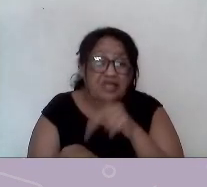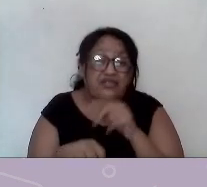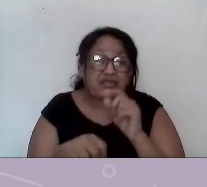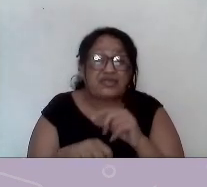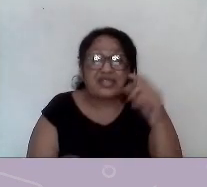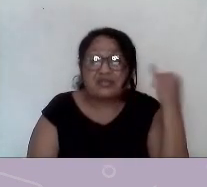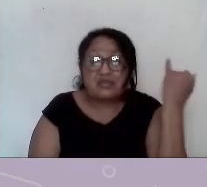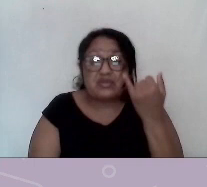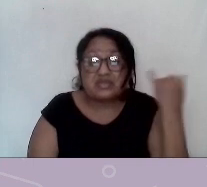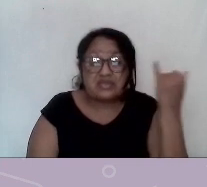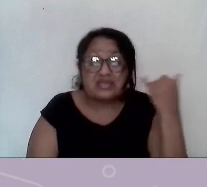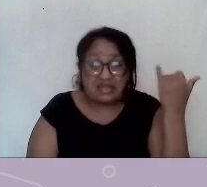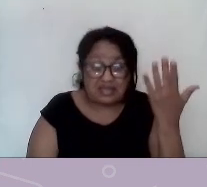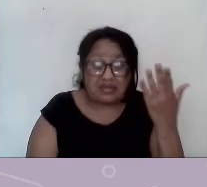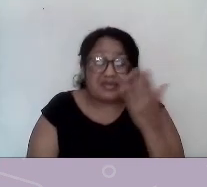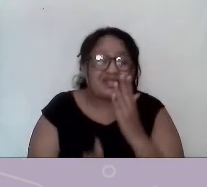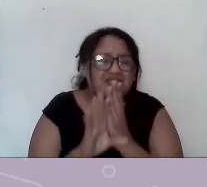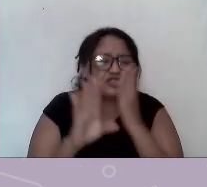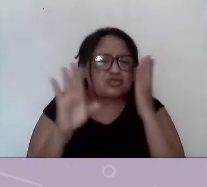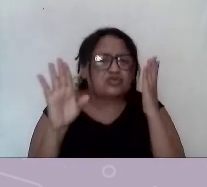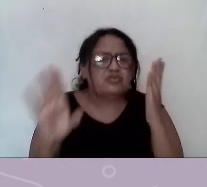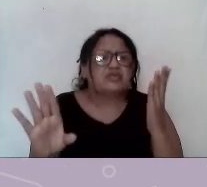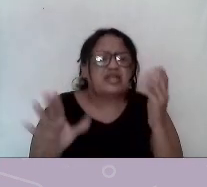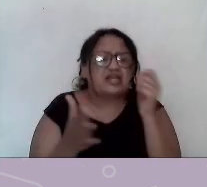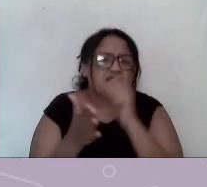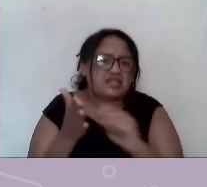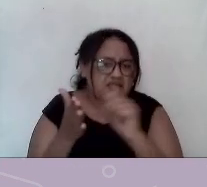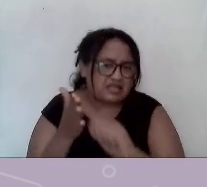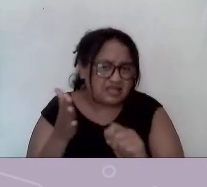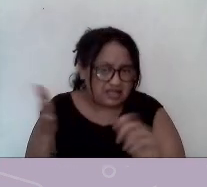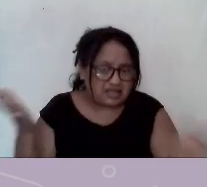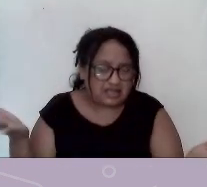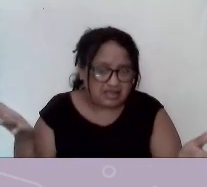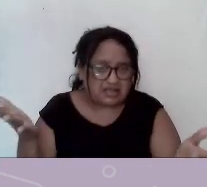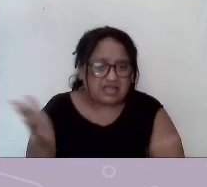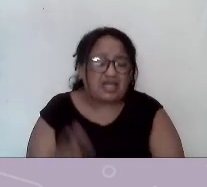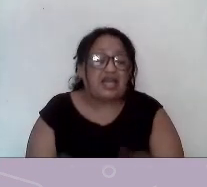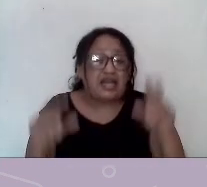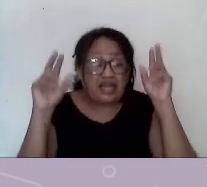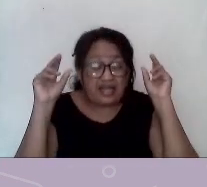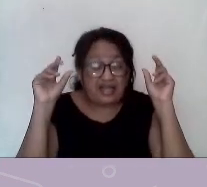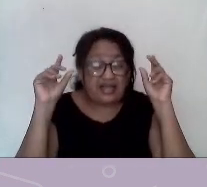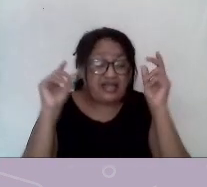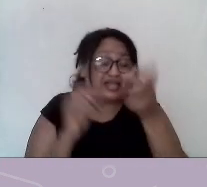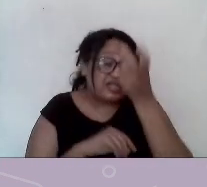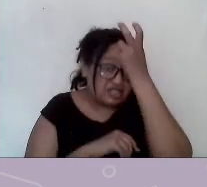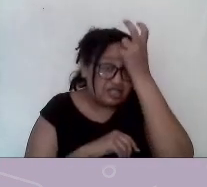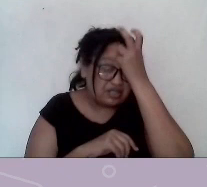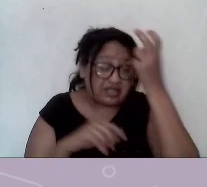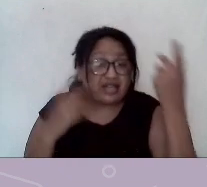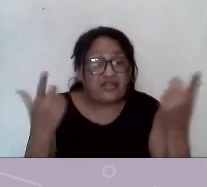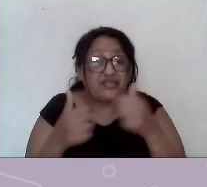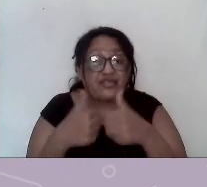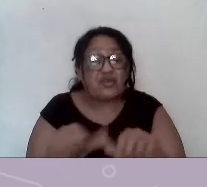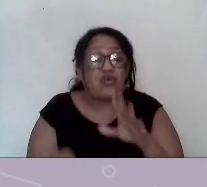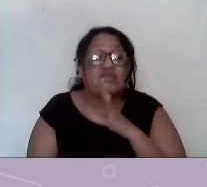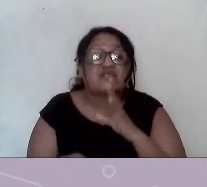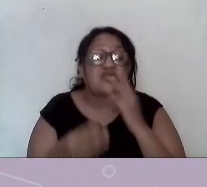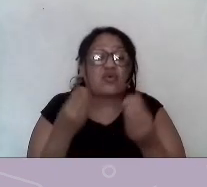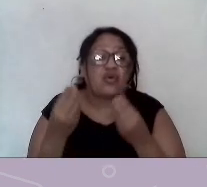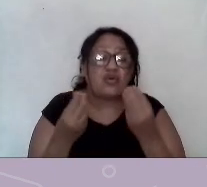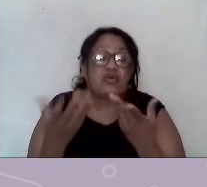para se desvendar a escrita egípcia antiga essa pedra ficou conhecida como pedra de roseta